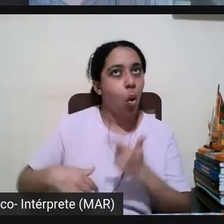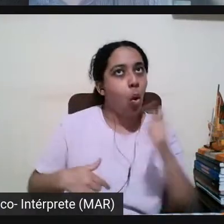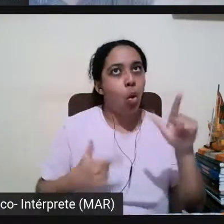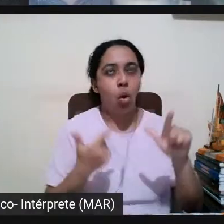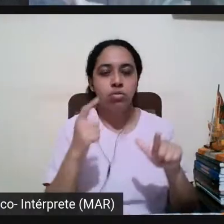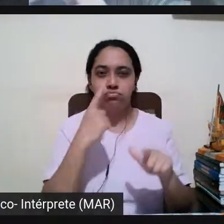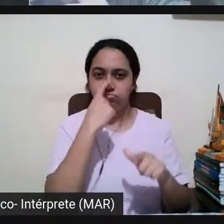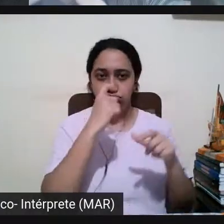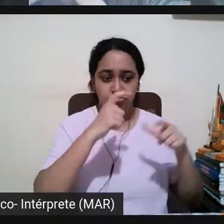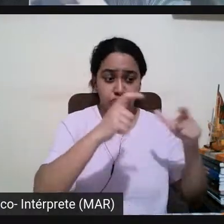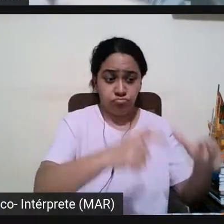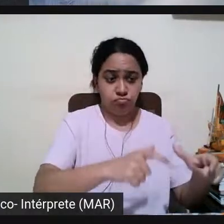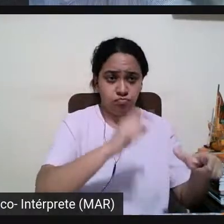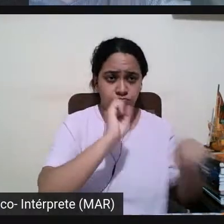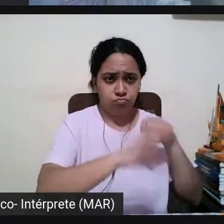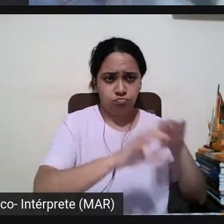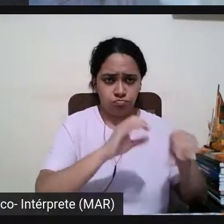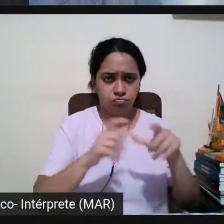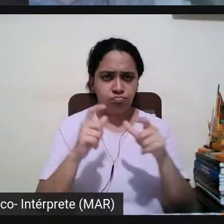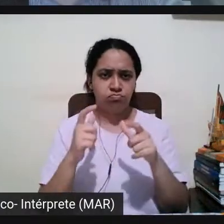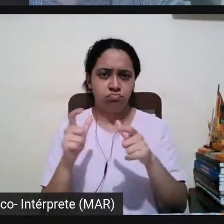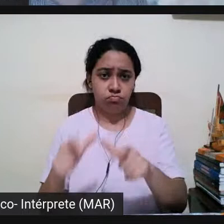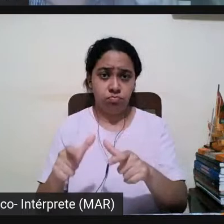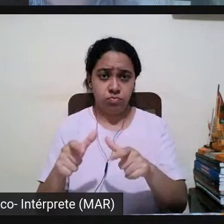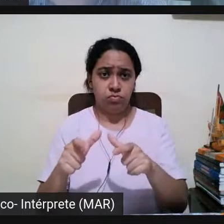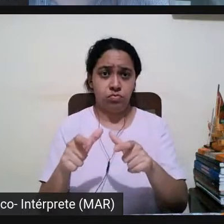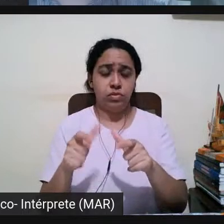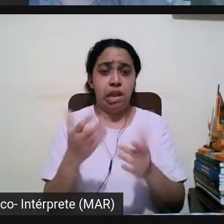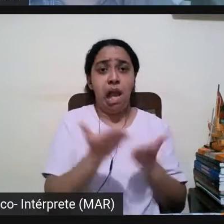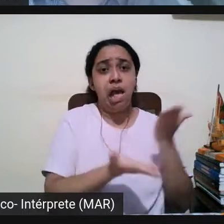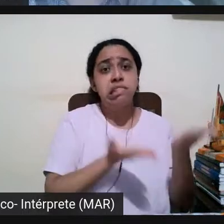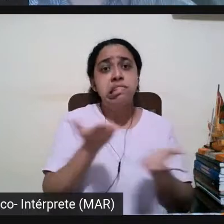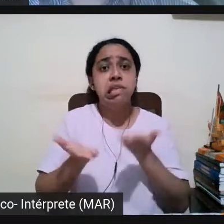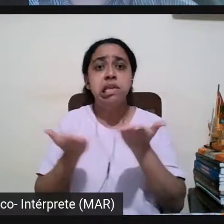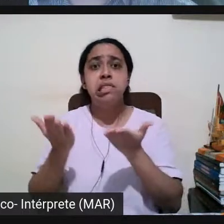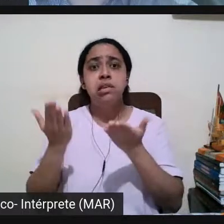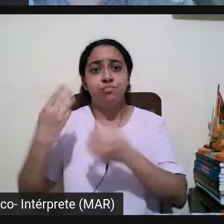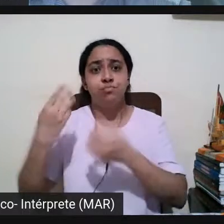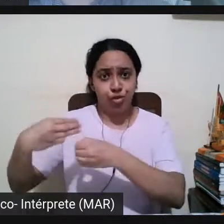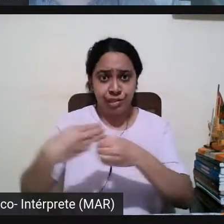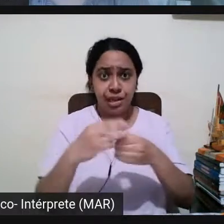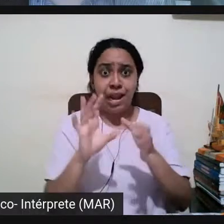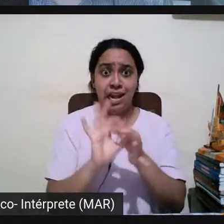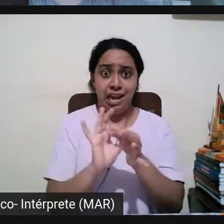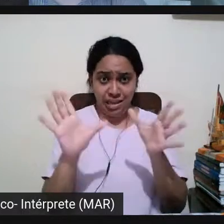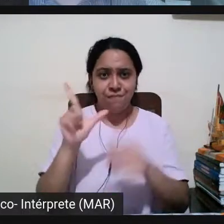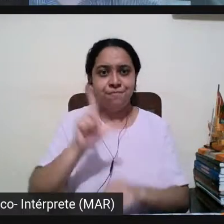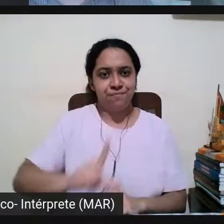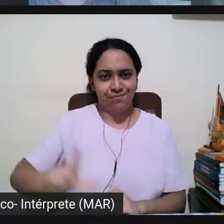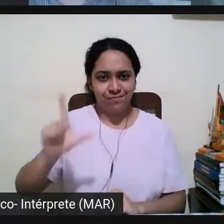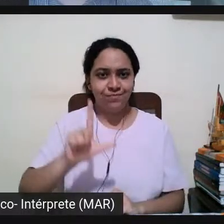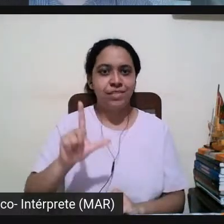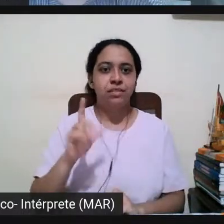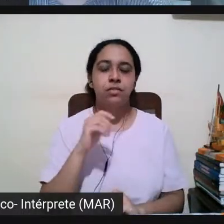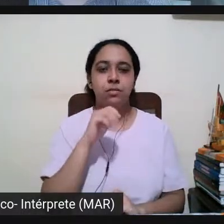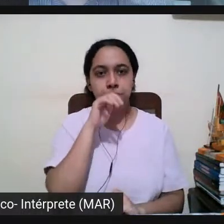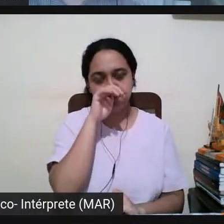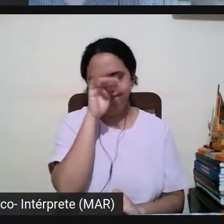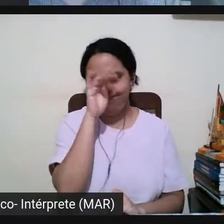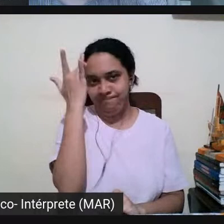aterro né aterro que digo é público que atenda a municípios licenciado eu não sabia informar mas